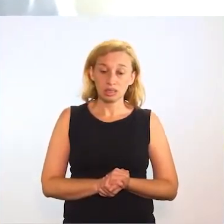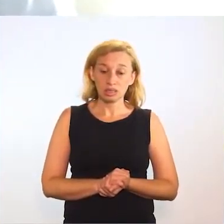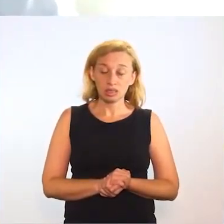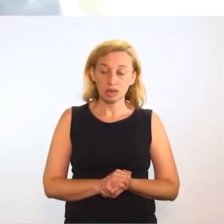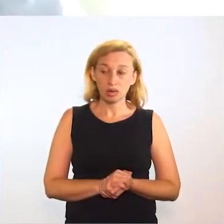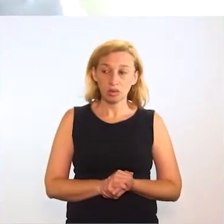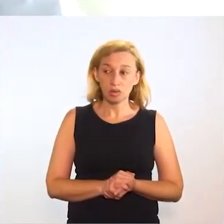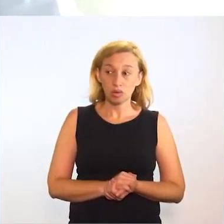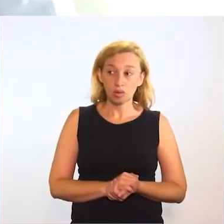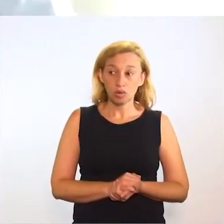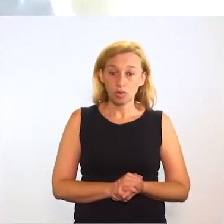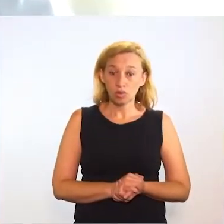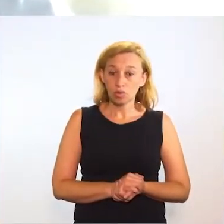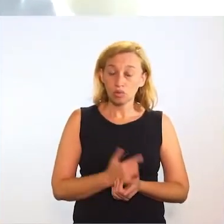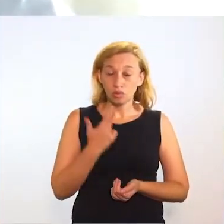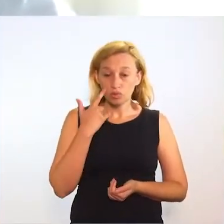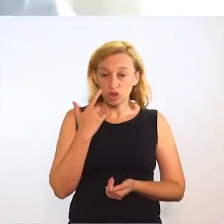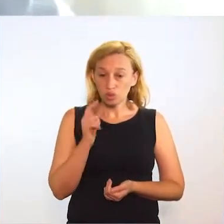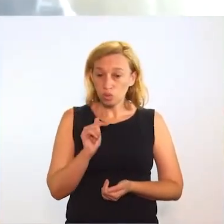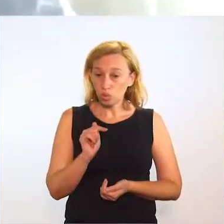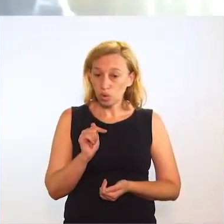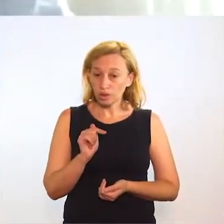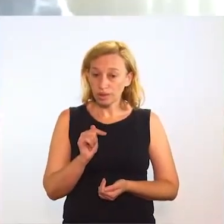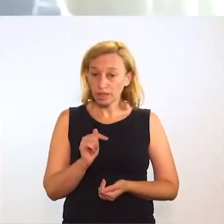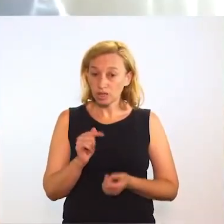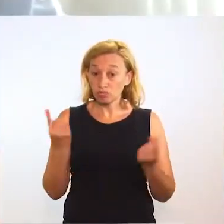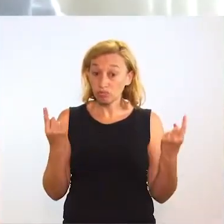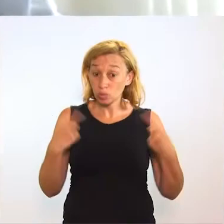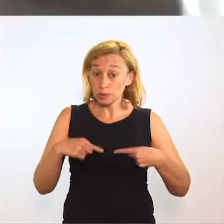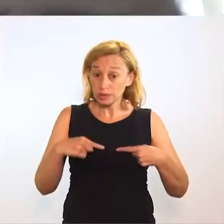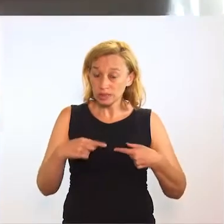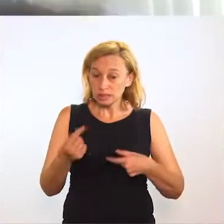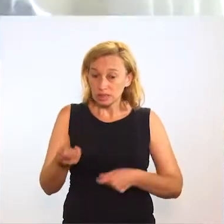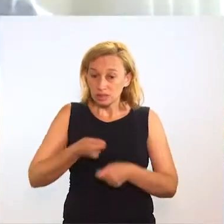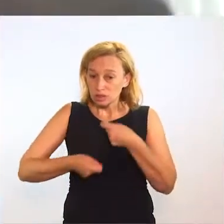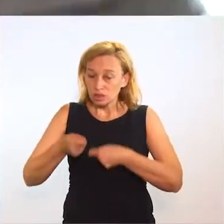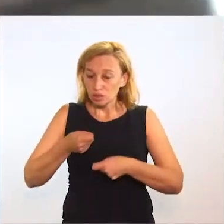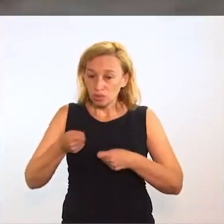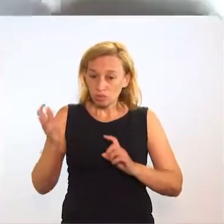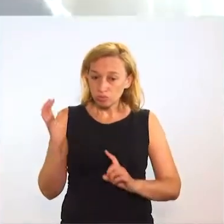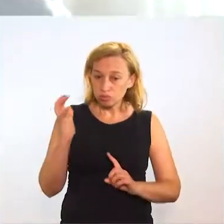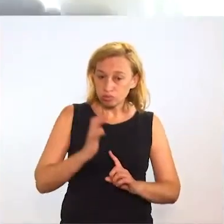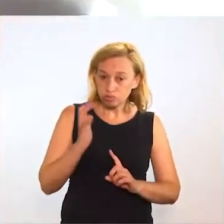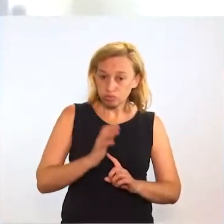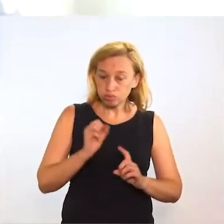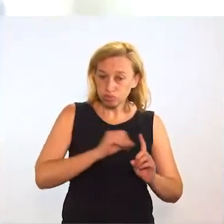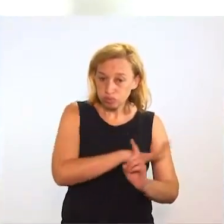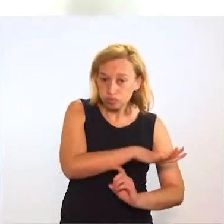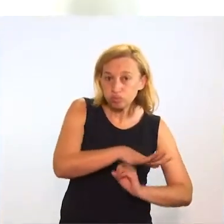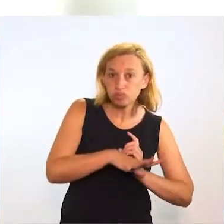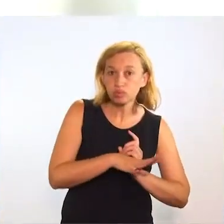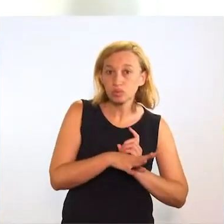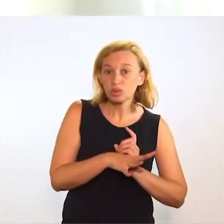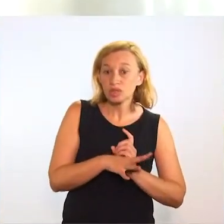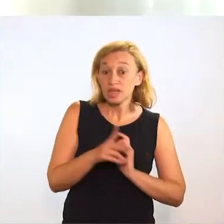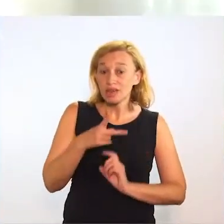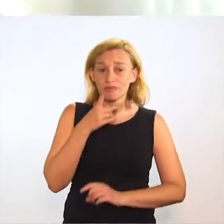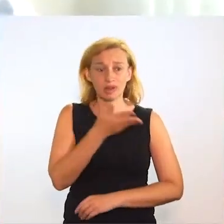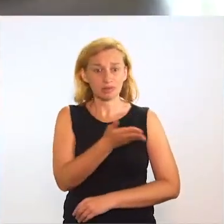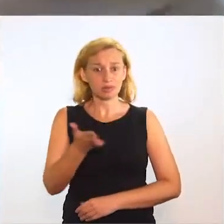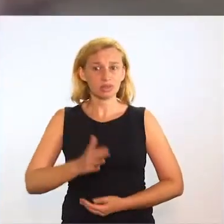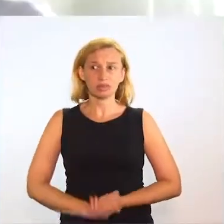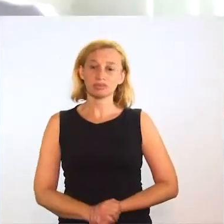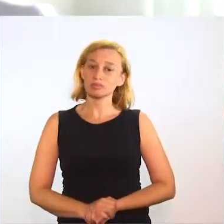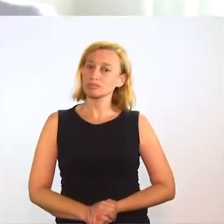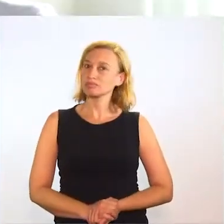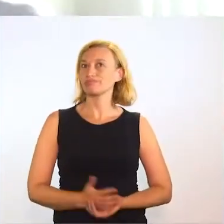E aí, quando eu vejo aqui o desafio dos negócios de impacto social